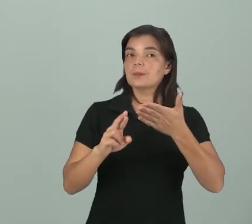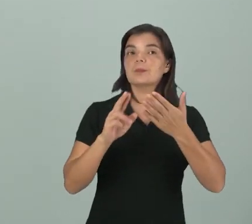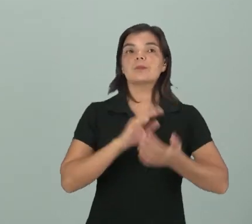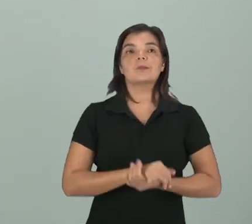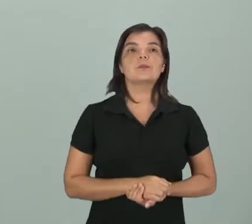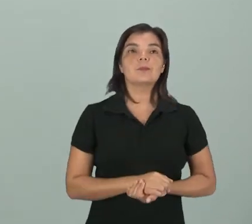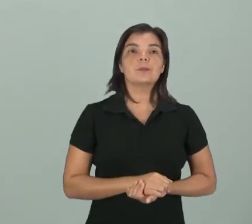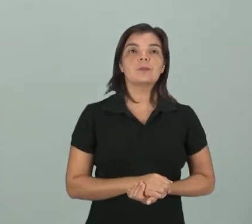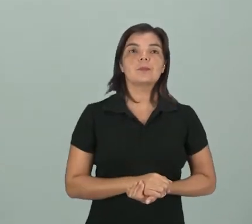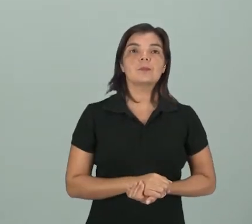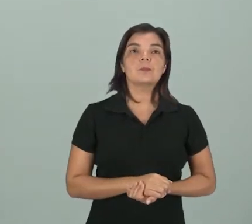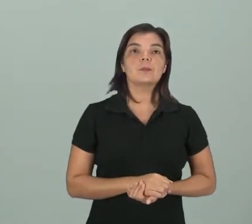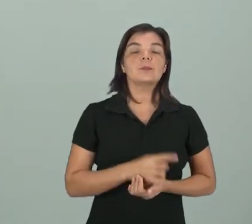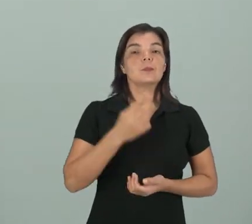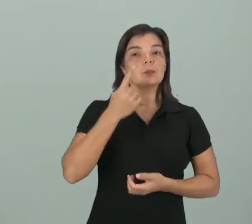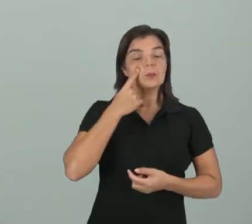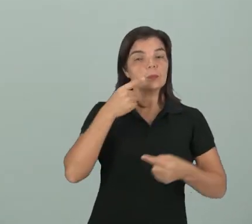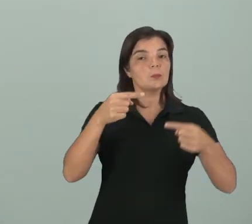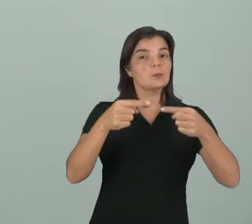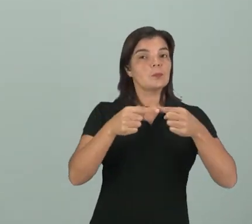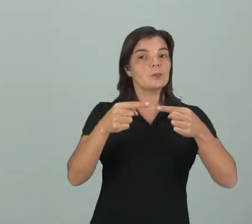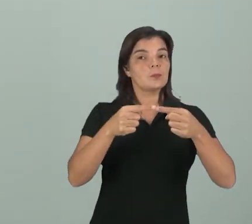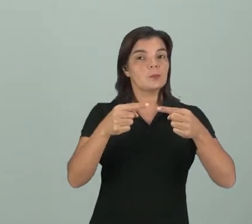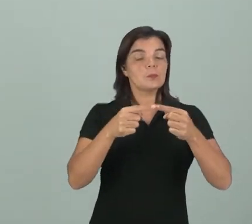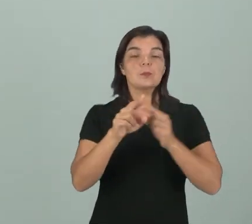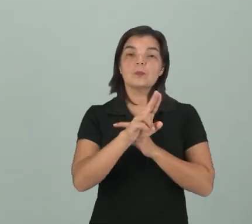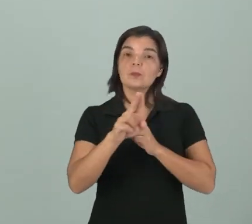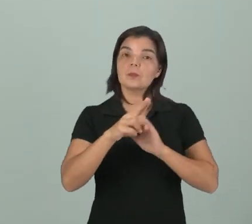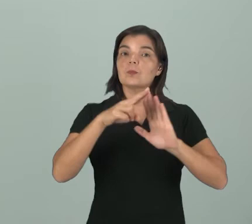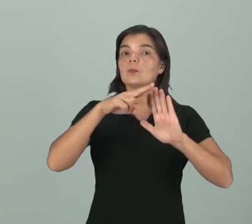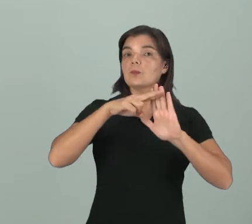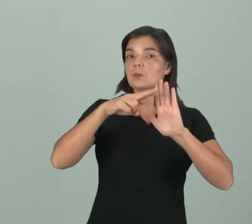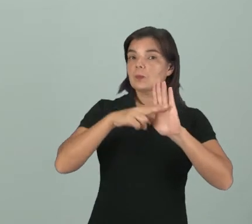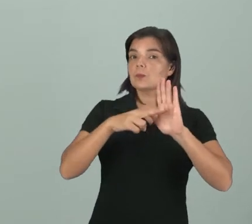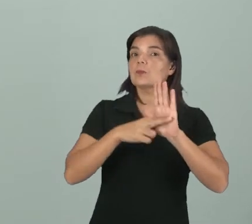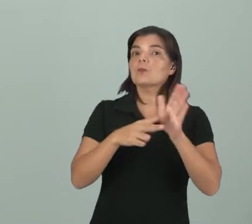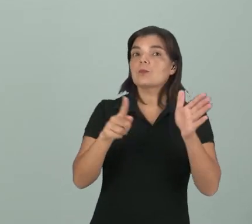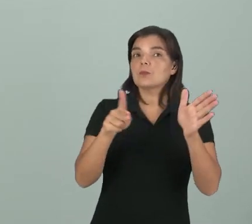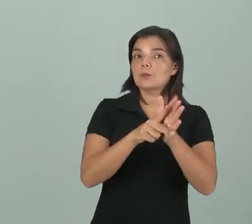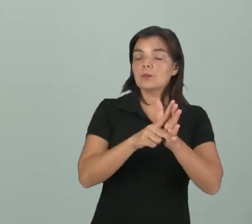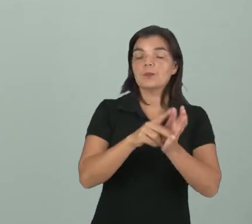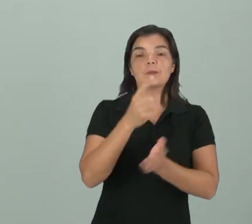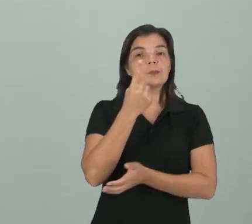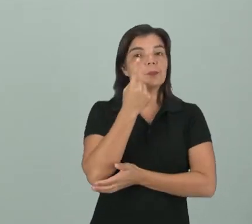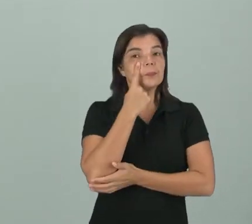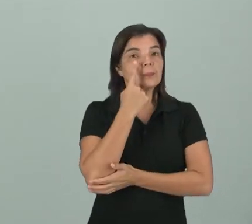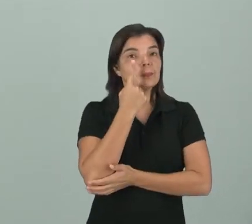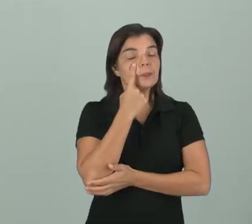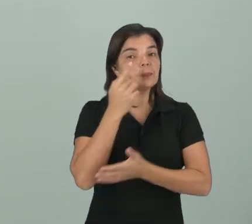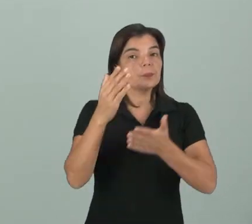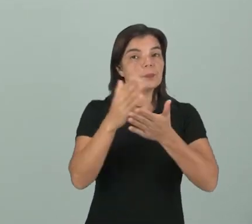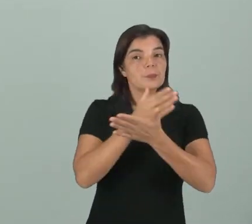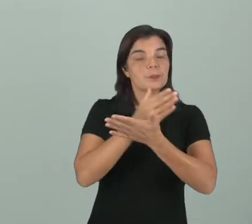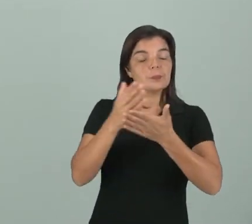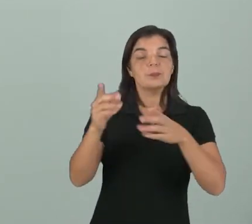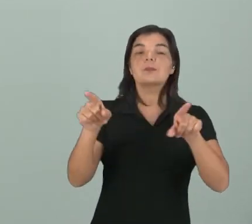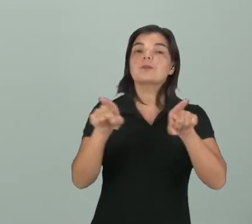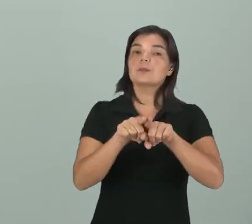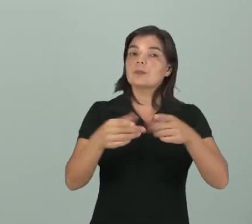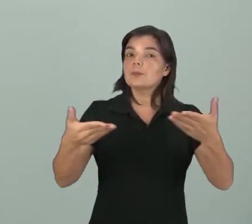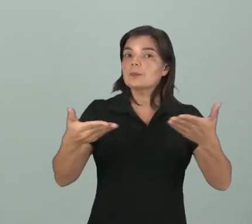refere. Na concordância nominal, nós temos regras específicas. Vamos falar sobre algumas